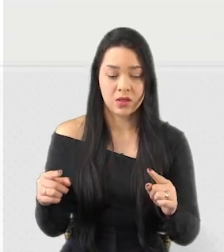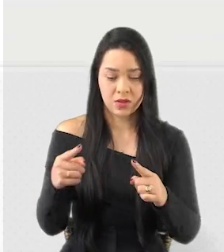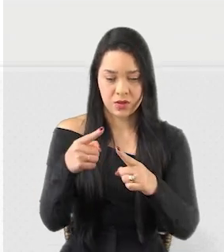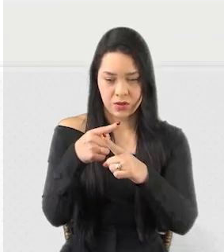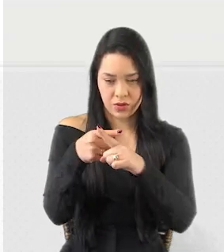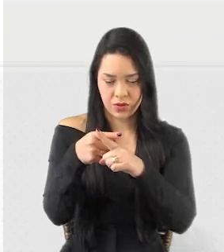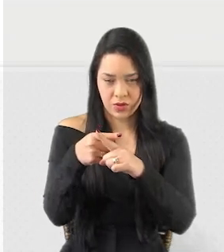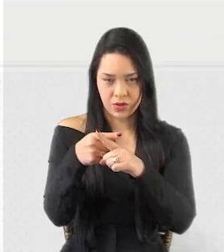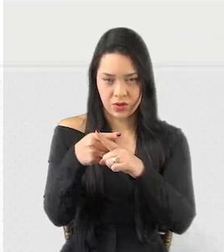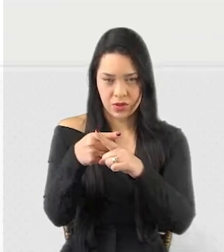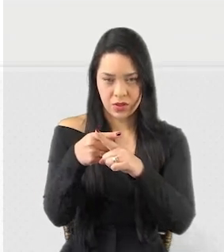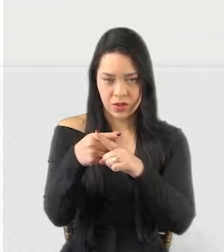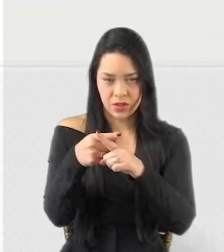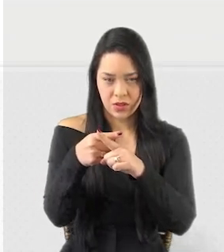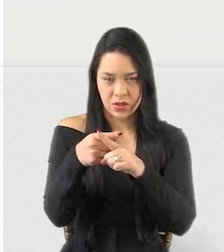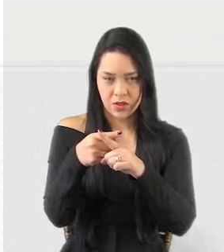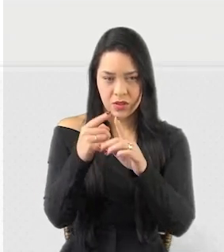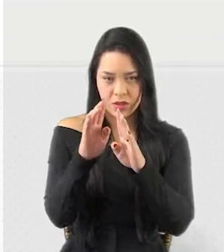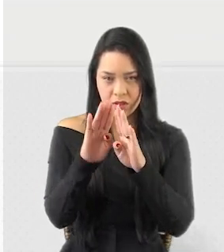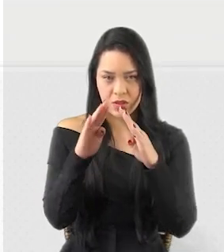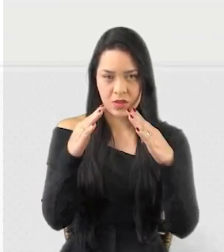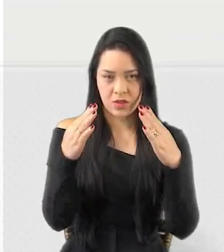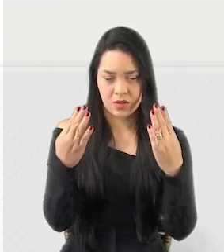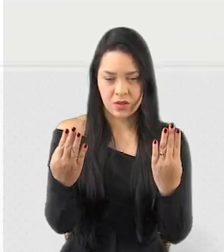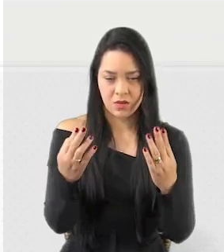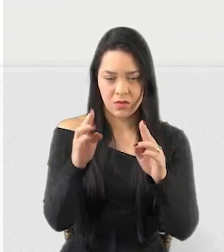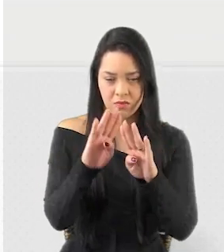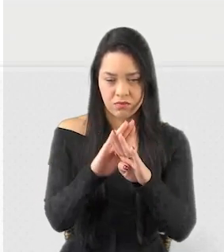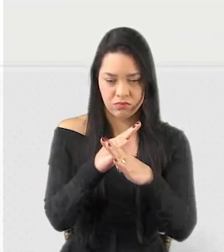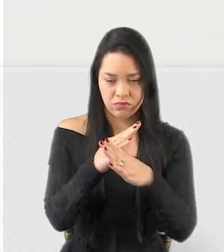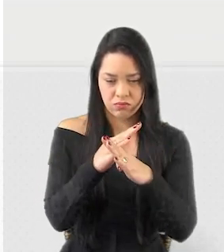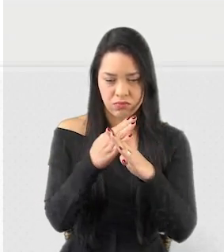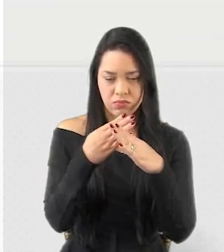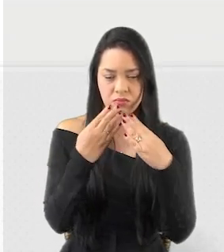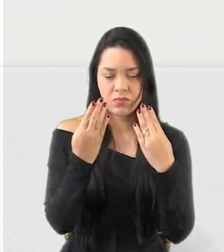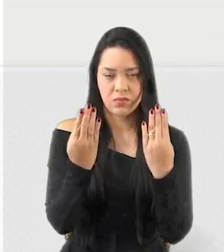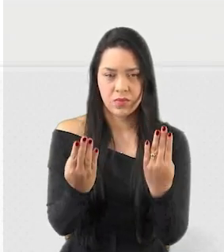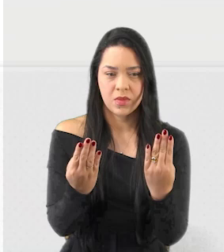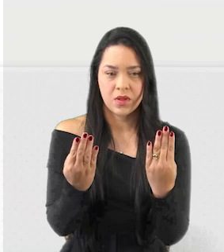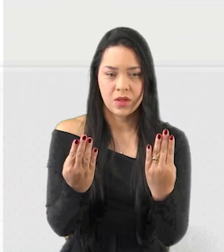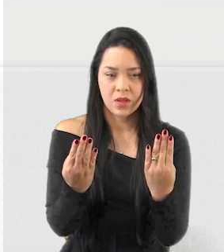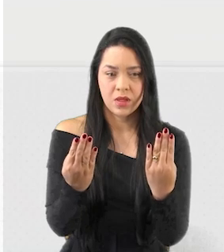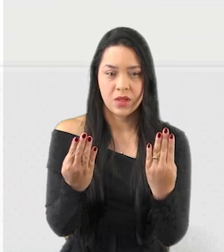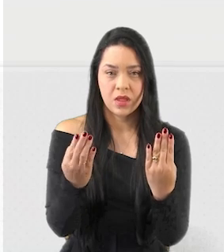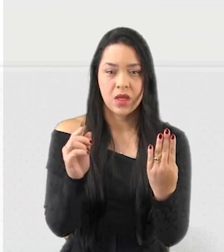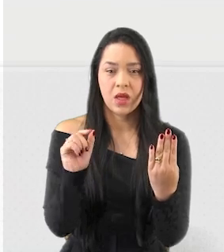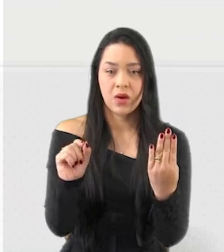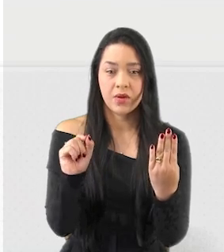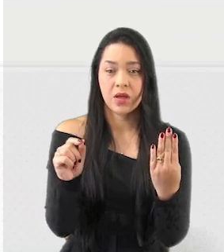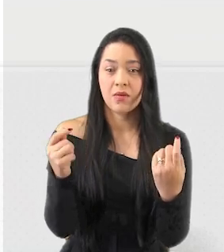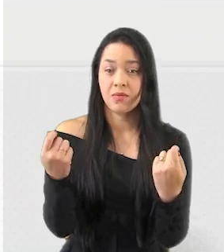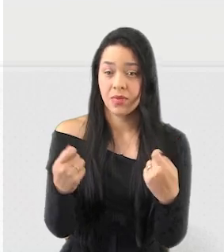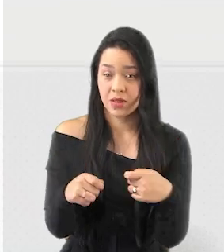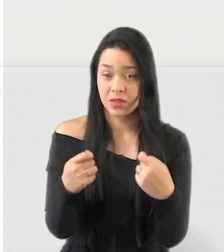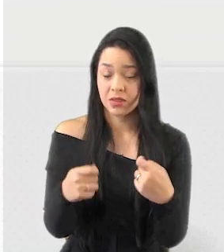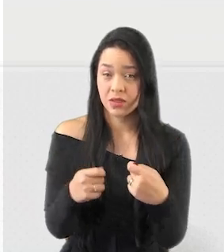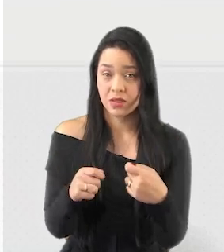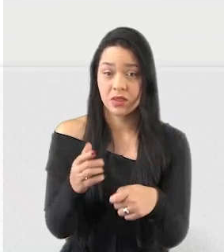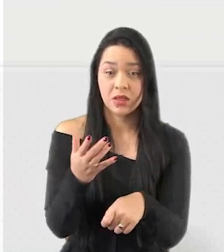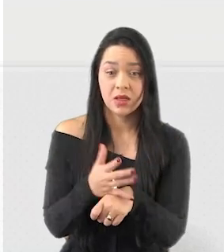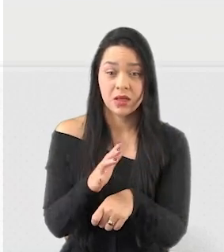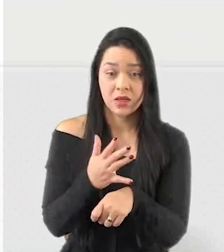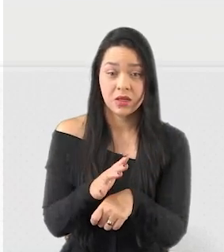em formato de hélice, ele fique desgrudado, né, ele se pareie, então a gente precisa, pessoal, da ação